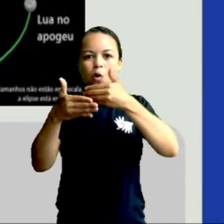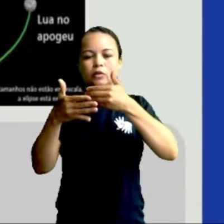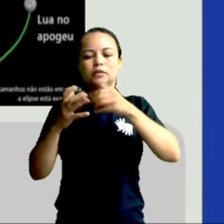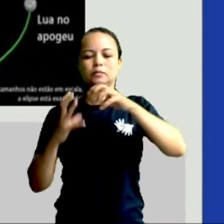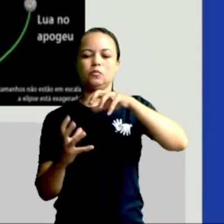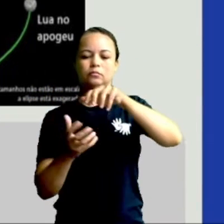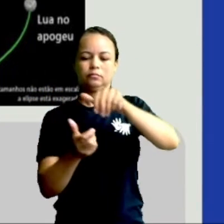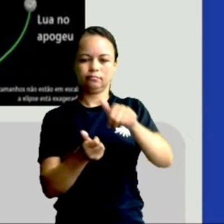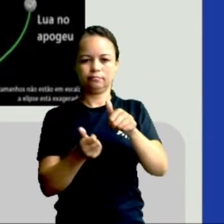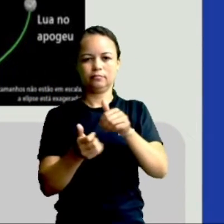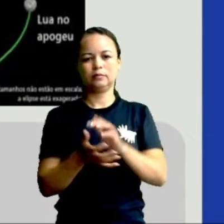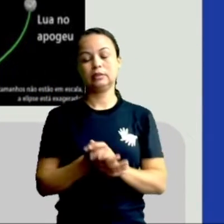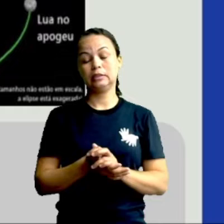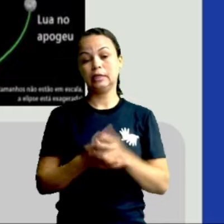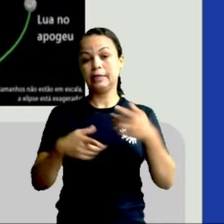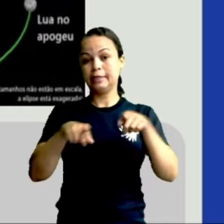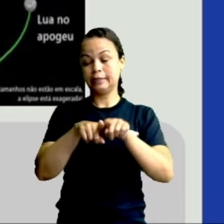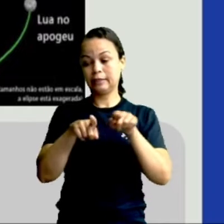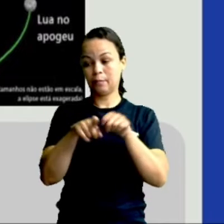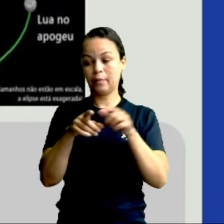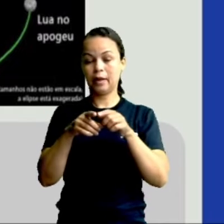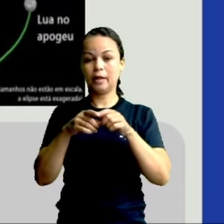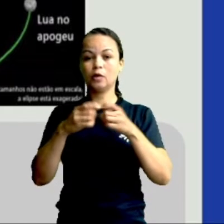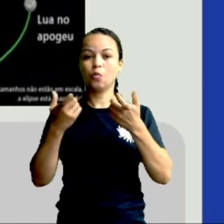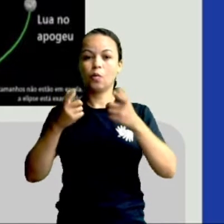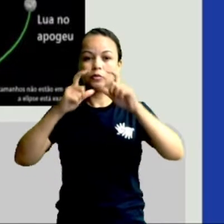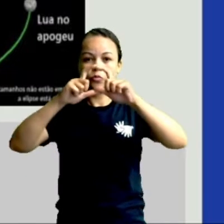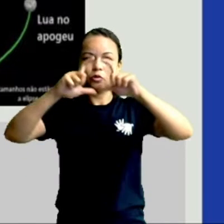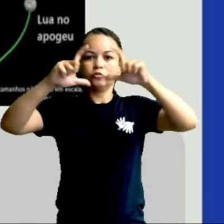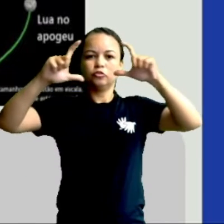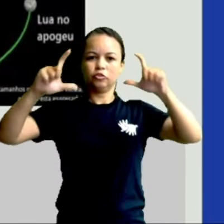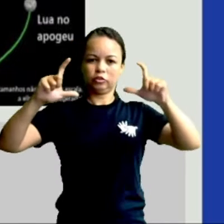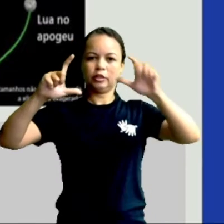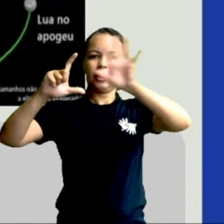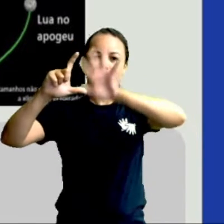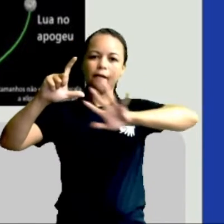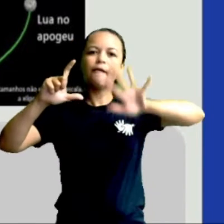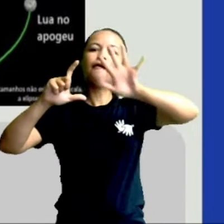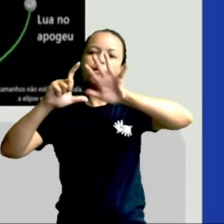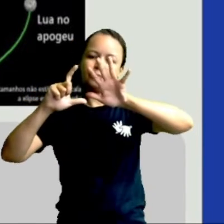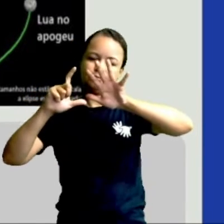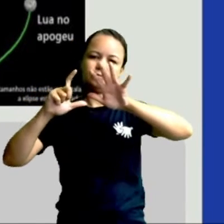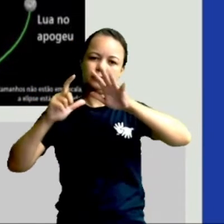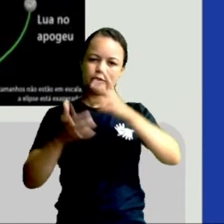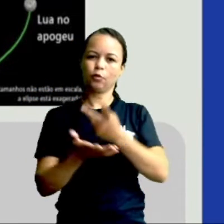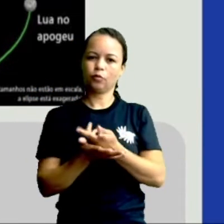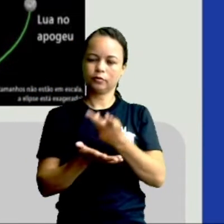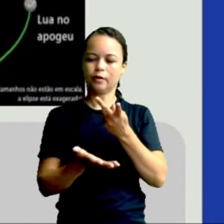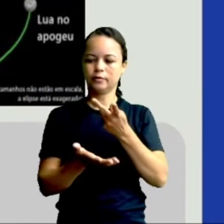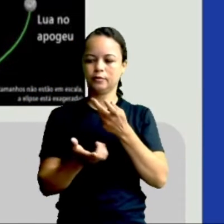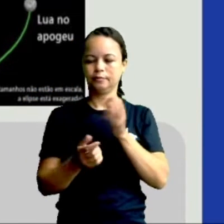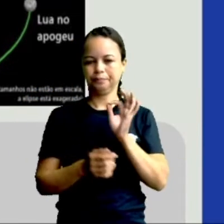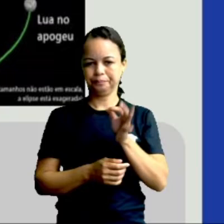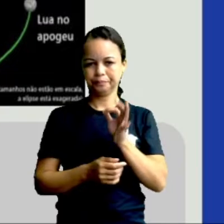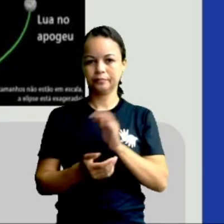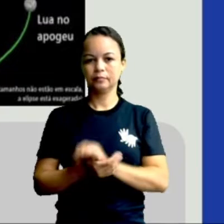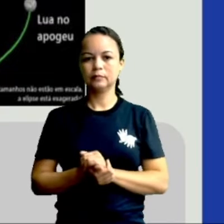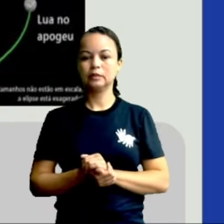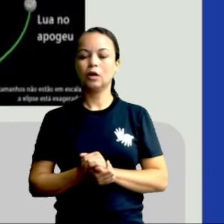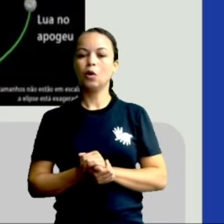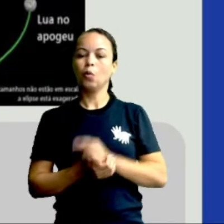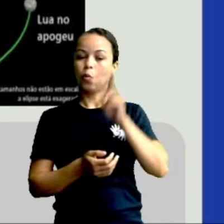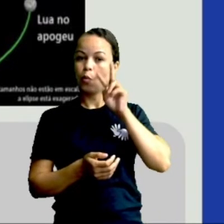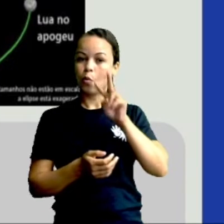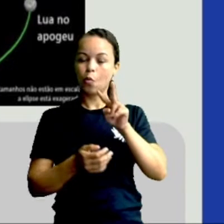mesmo tempo, quando em fase cheia, ou seja, só acontece quando está em lua cheia, tá certo? O lado que nós sempre